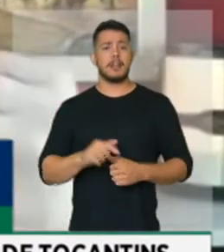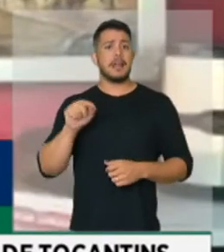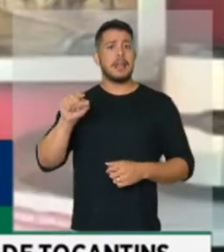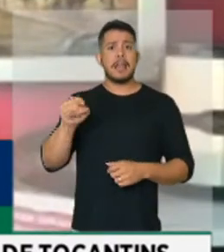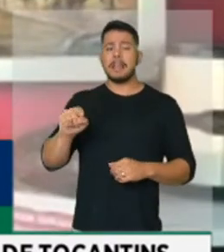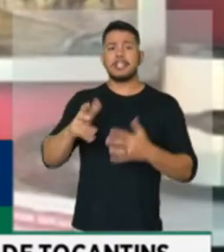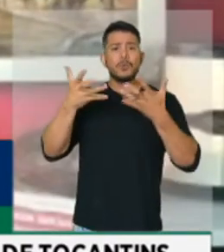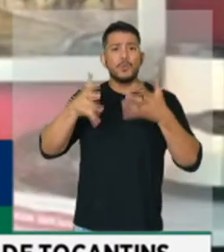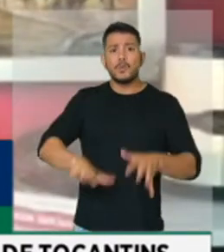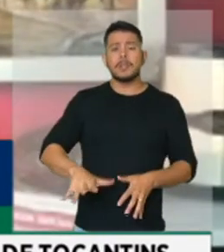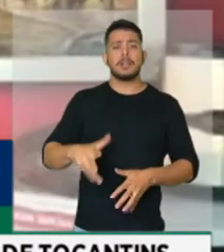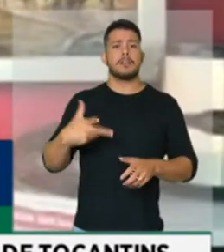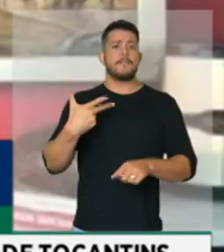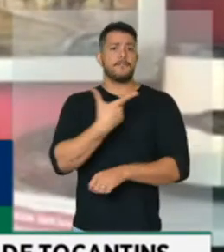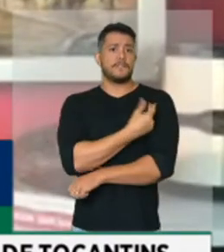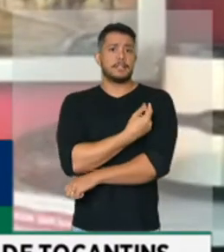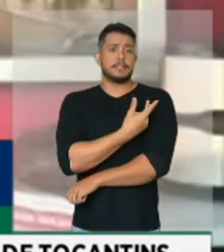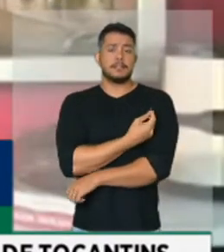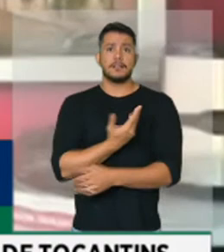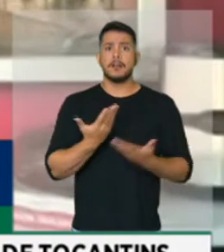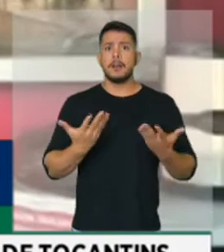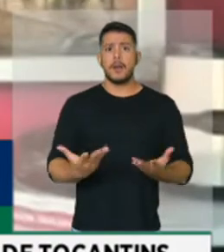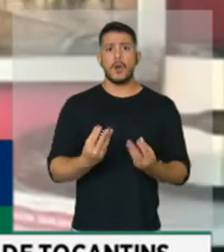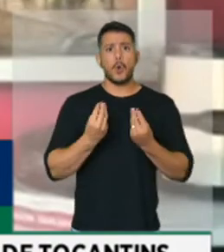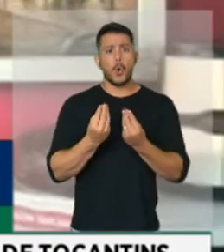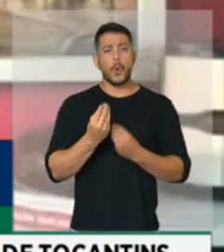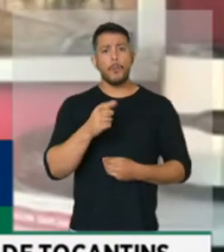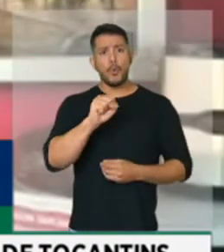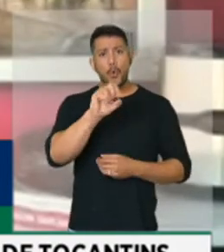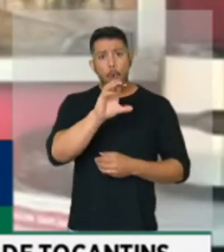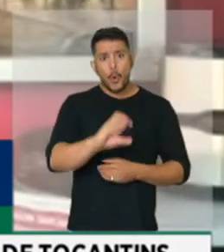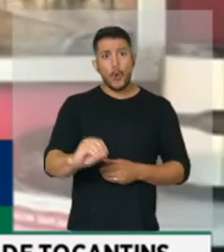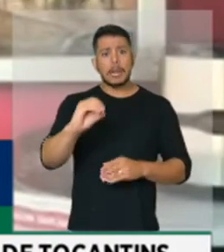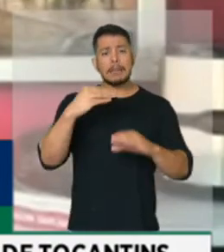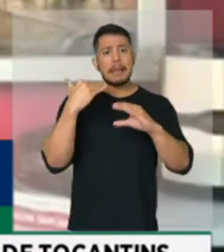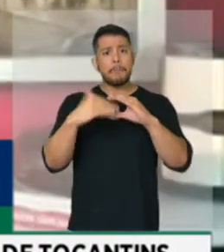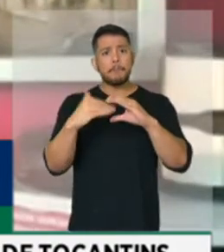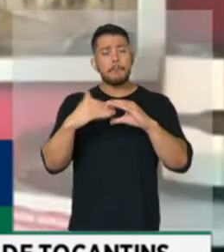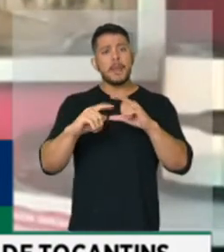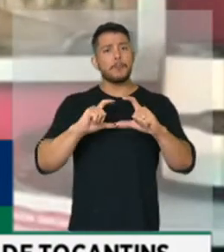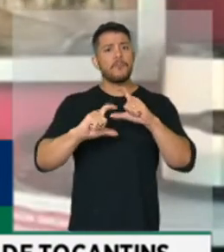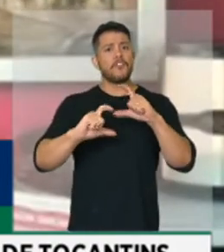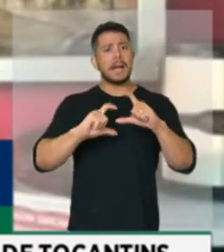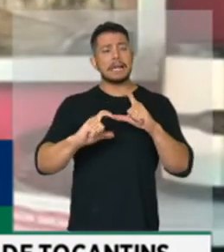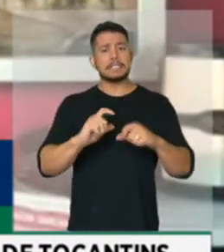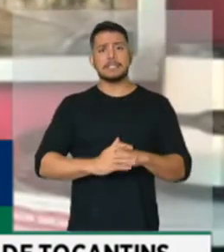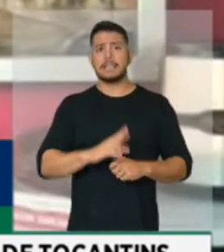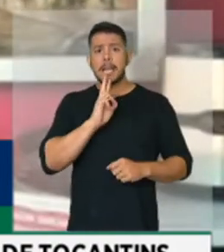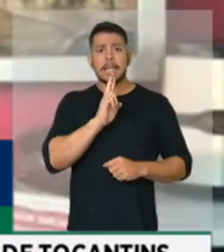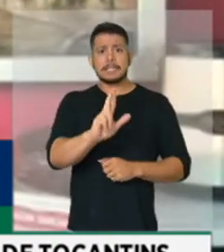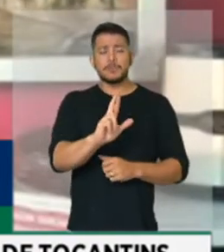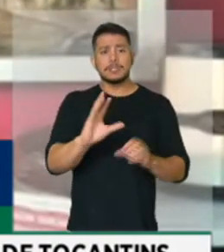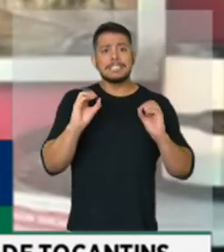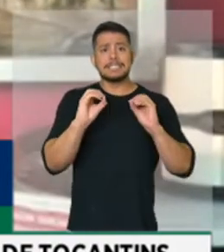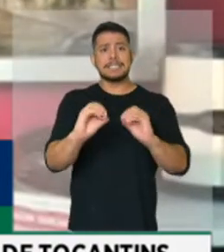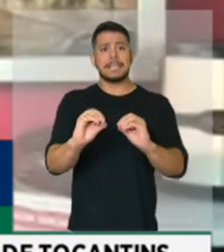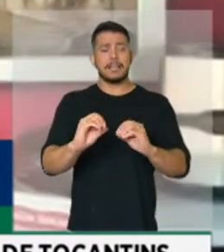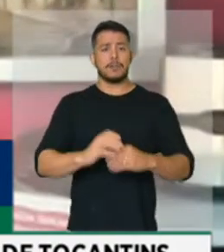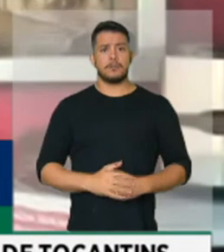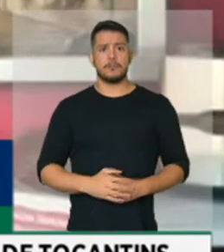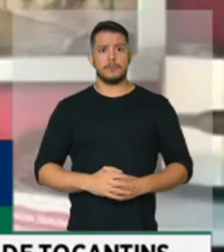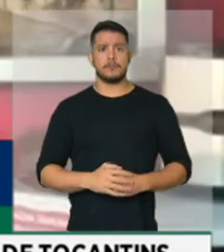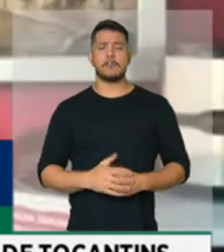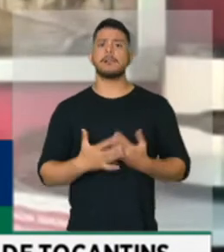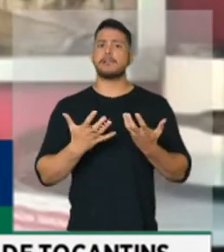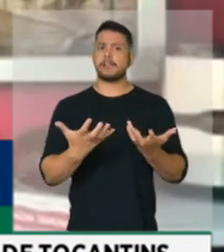80 e-mails da Pfizer, 80 e-mails que não foram respondidos. Né? Apostou na